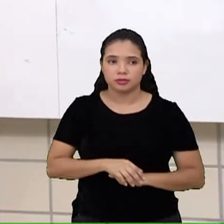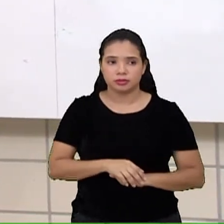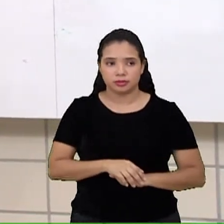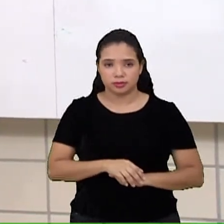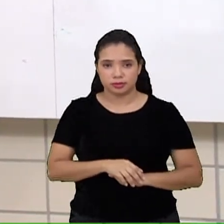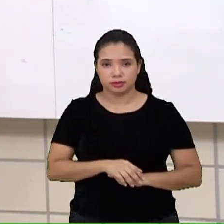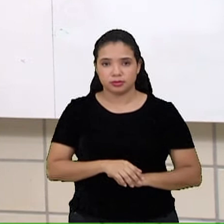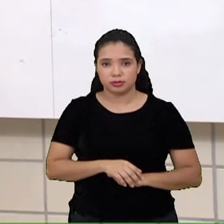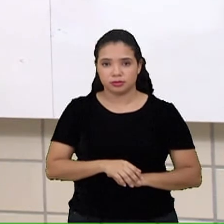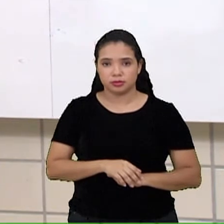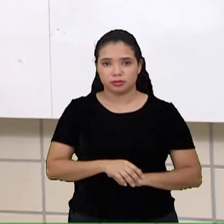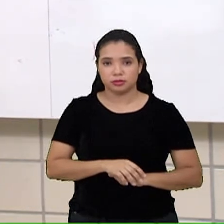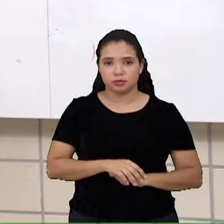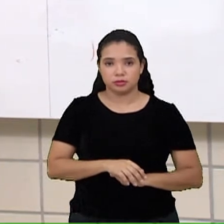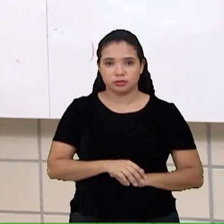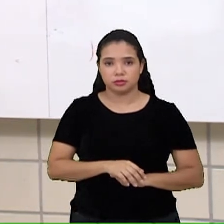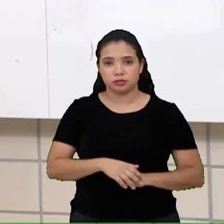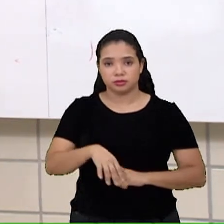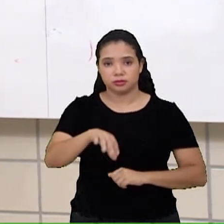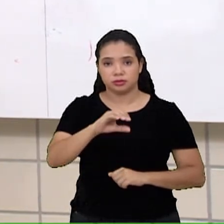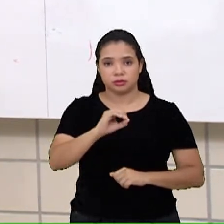meu oxigênio